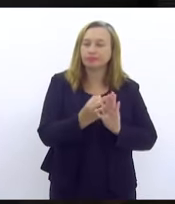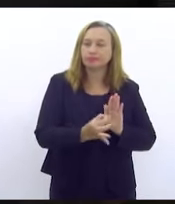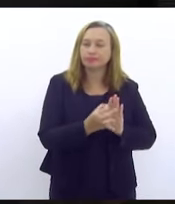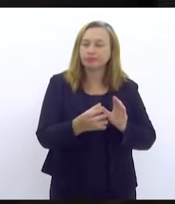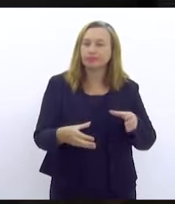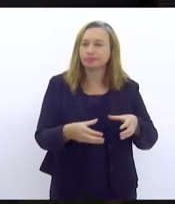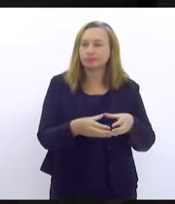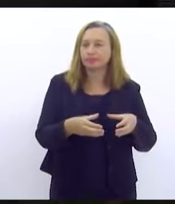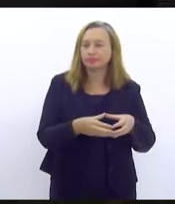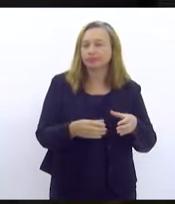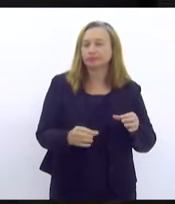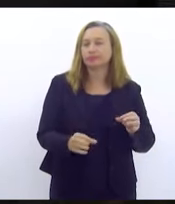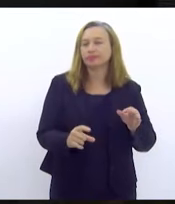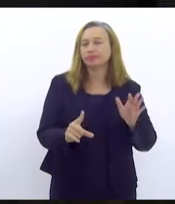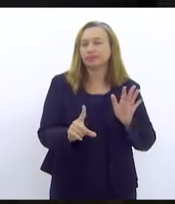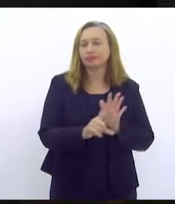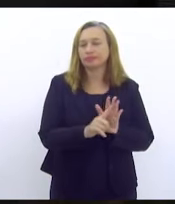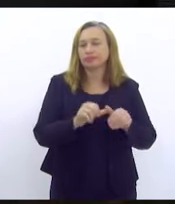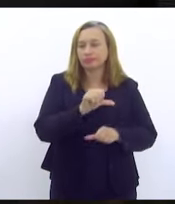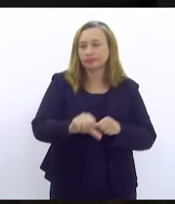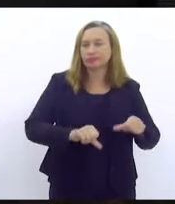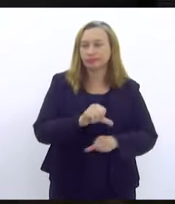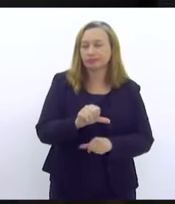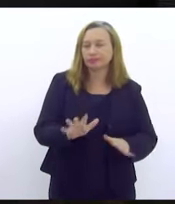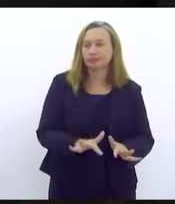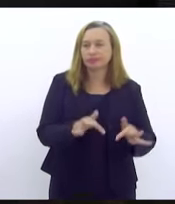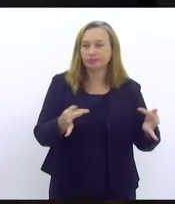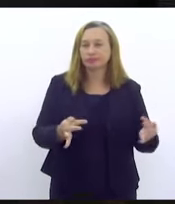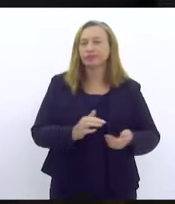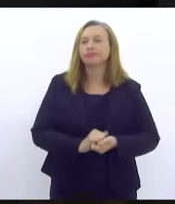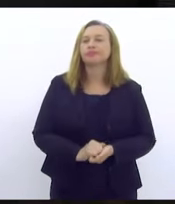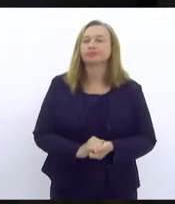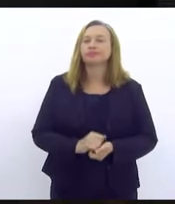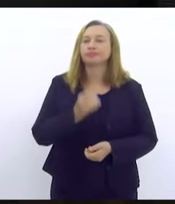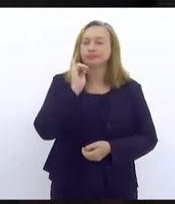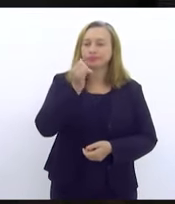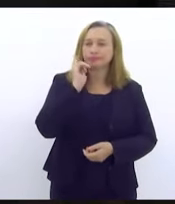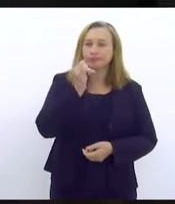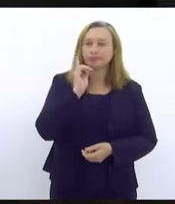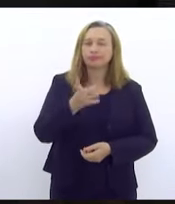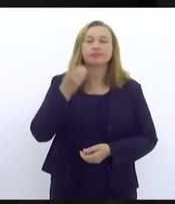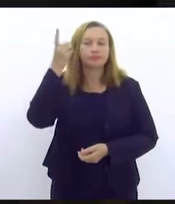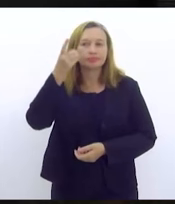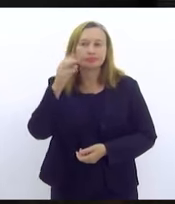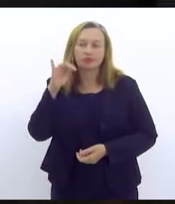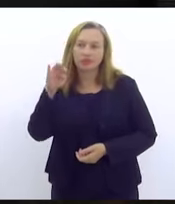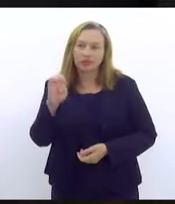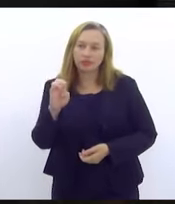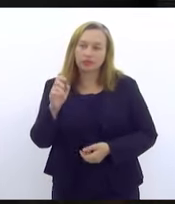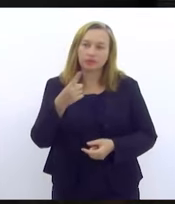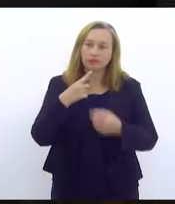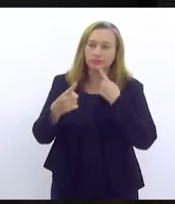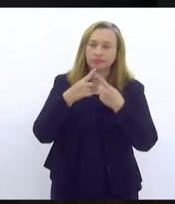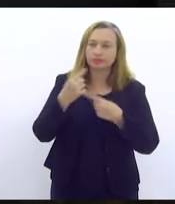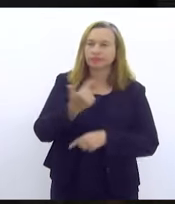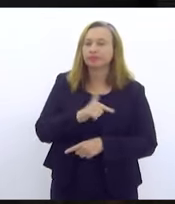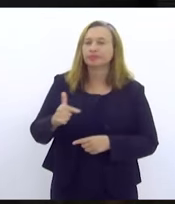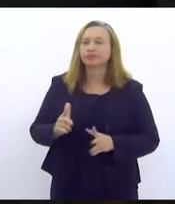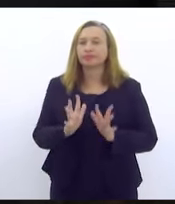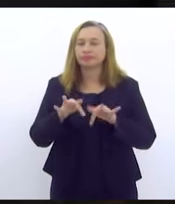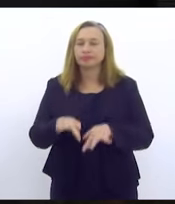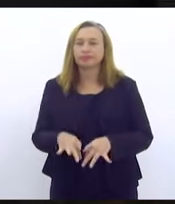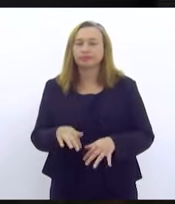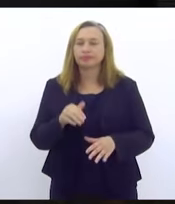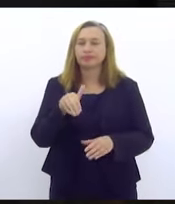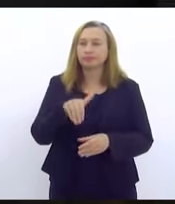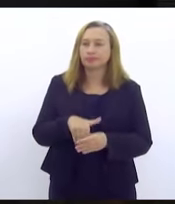indicação legislativa pela transformação em indicação simples. Relator, deputado Felipe Soares. Em discussão, não havendo quem queira discutir,